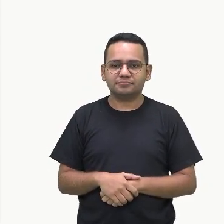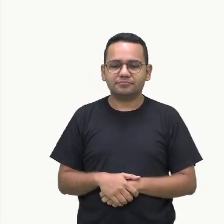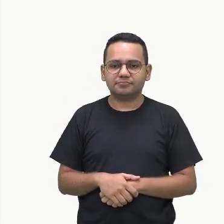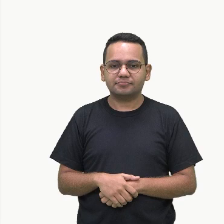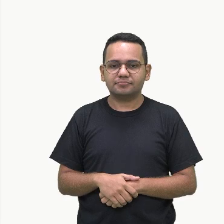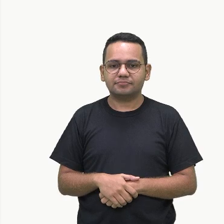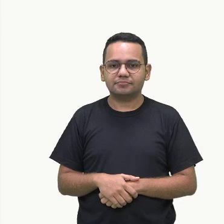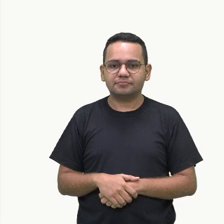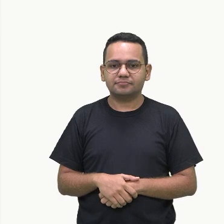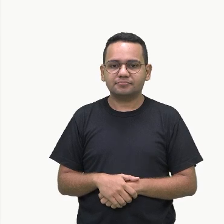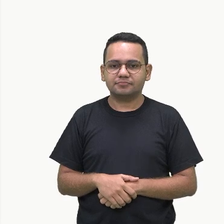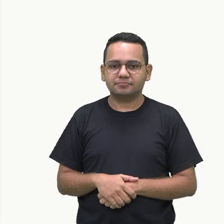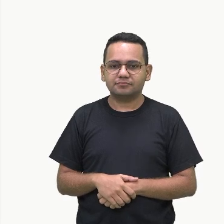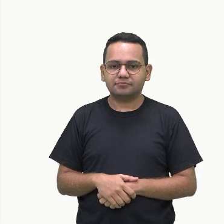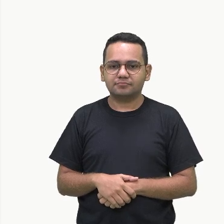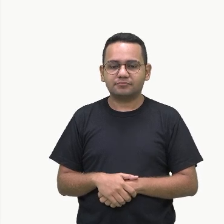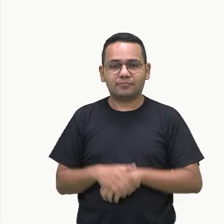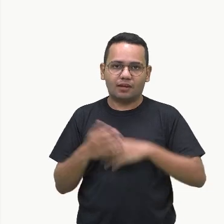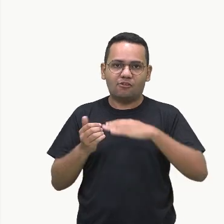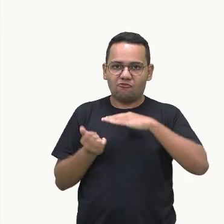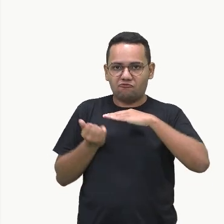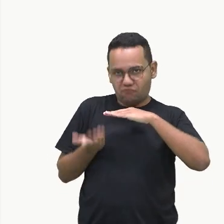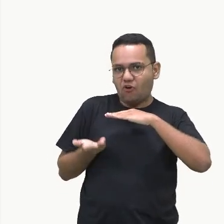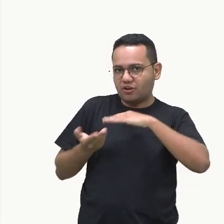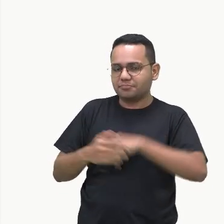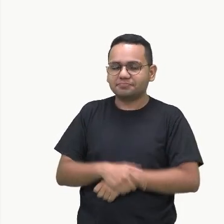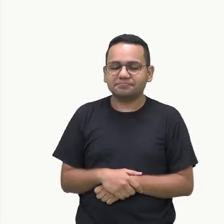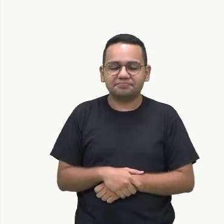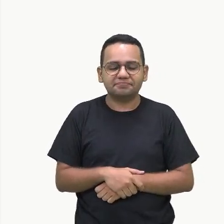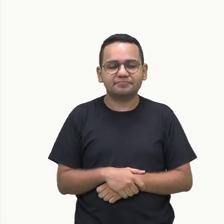é? Está ali fora.